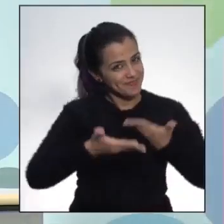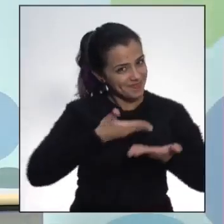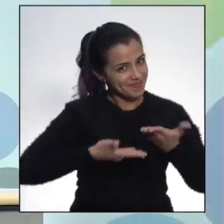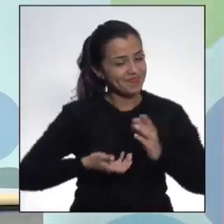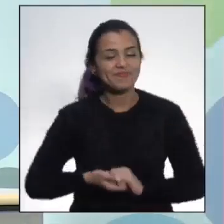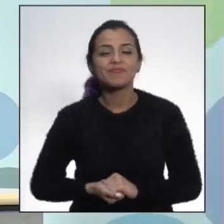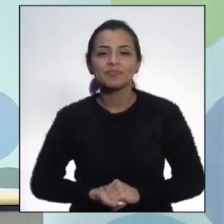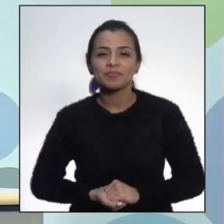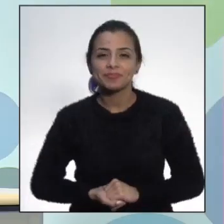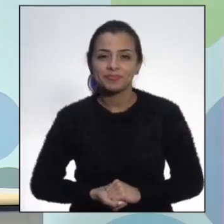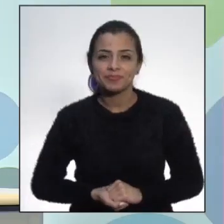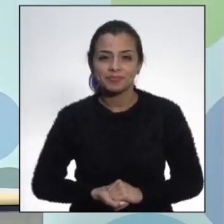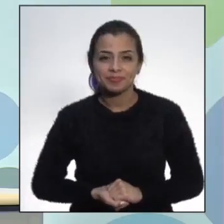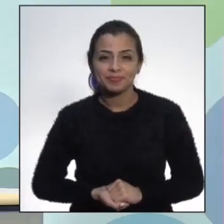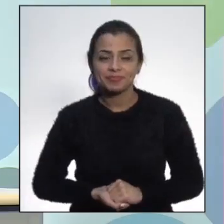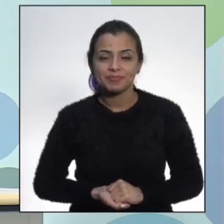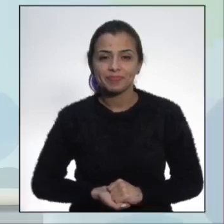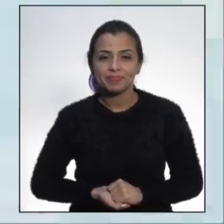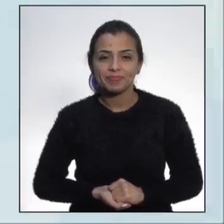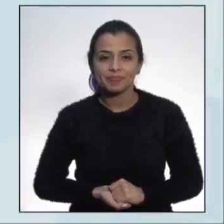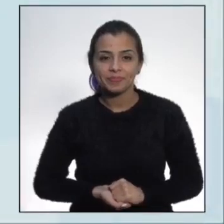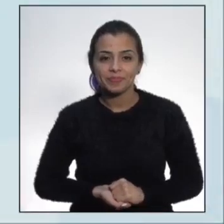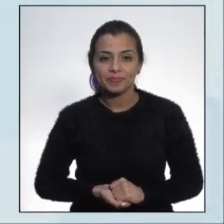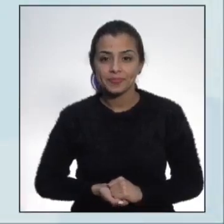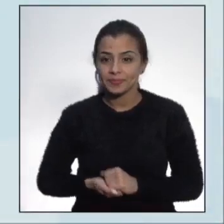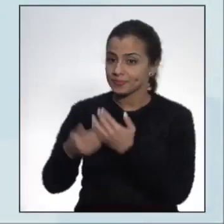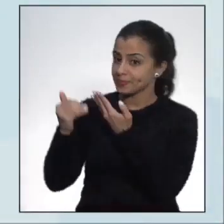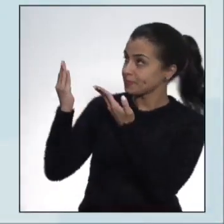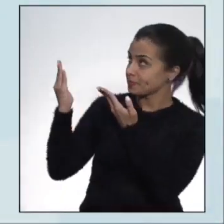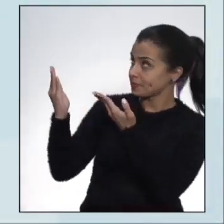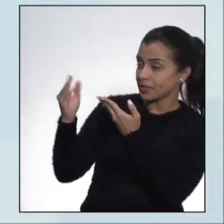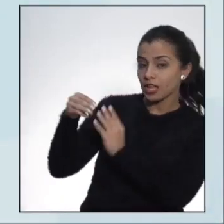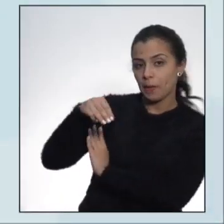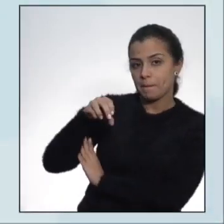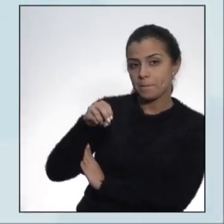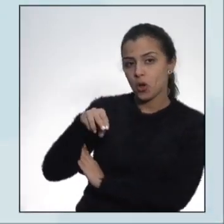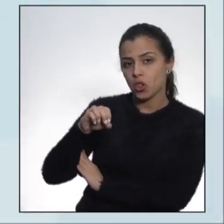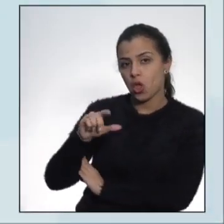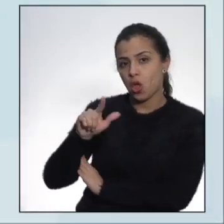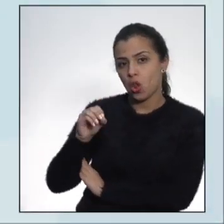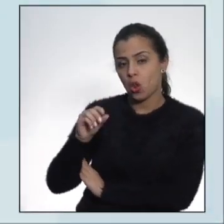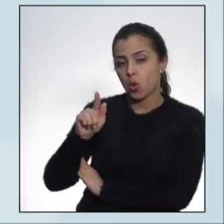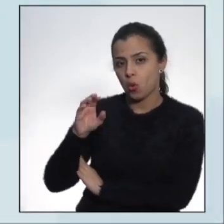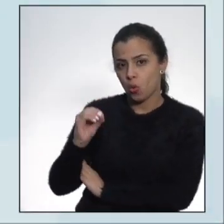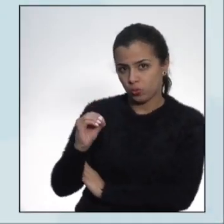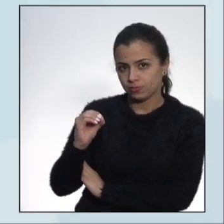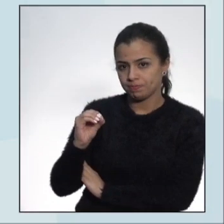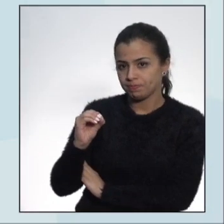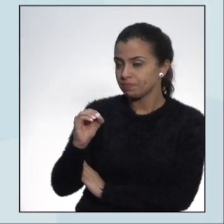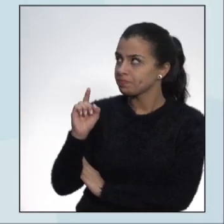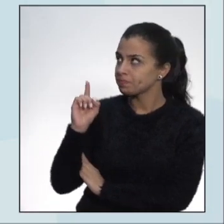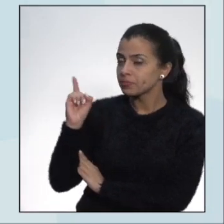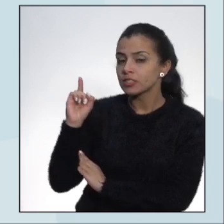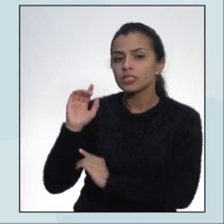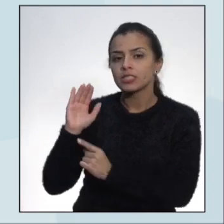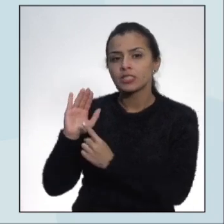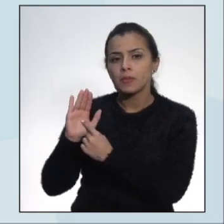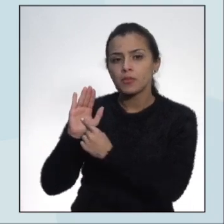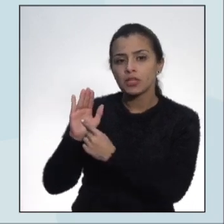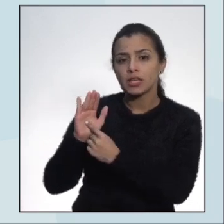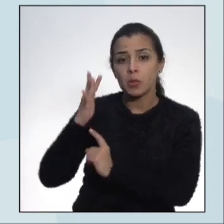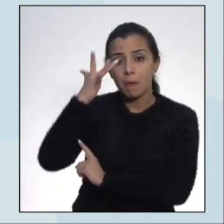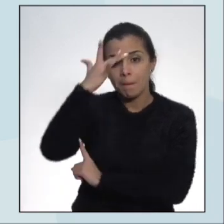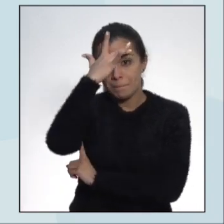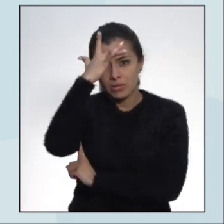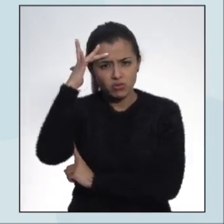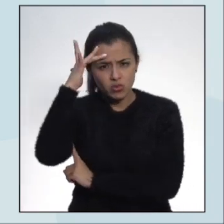né? Nesta cena, que é um monólogo, destaca-se a ideia de impunidade, quando o cidadão não corresponde